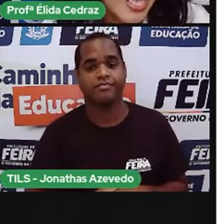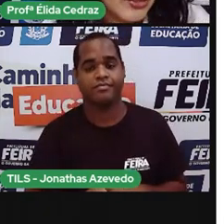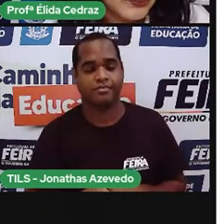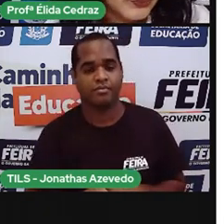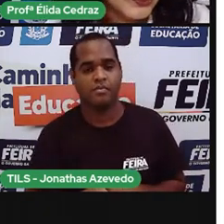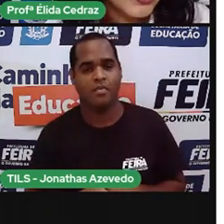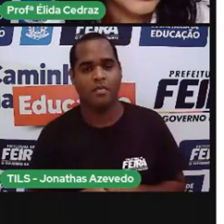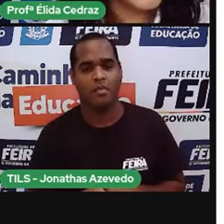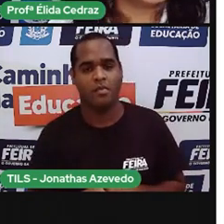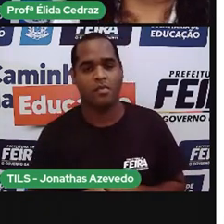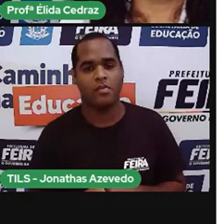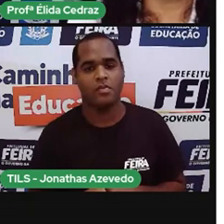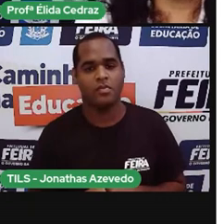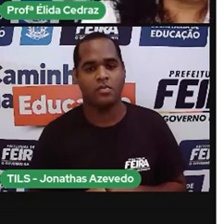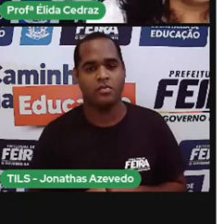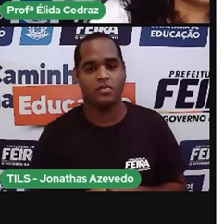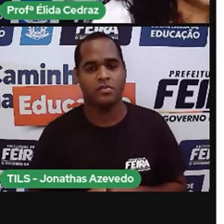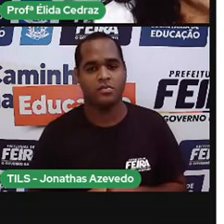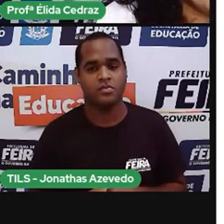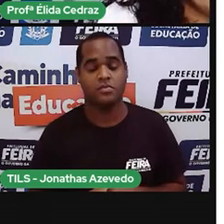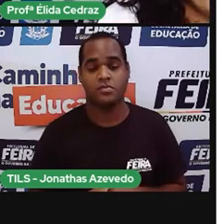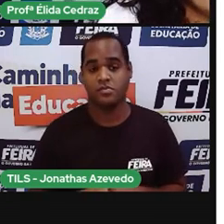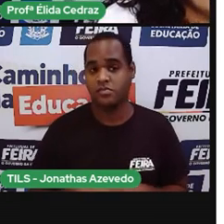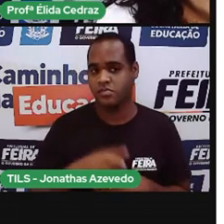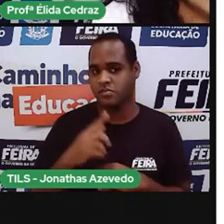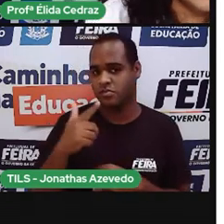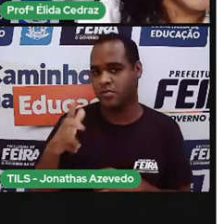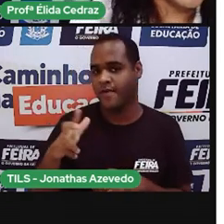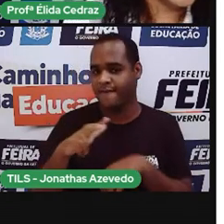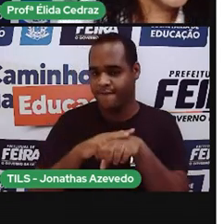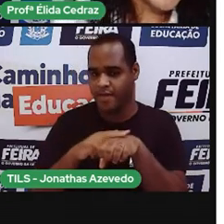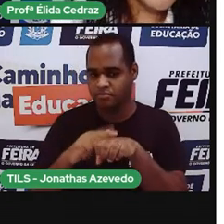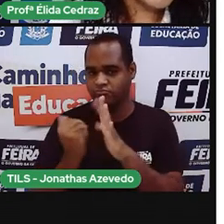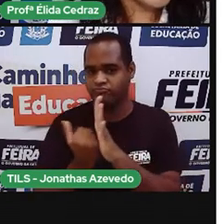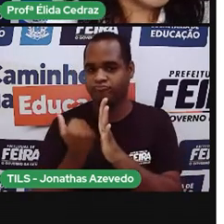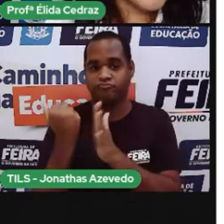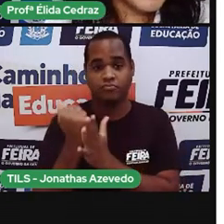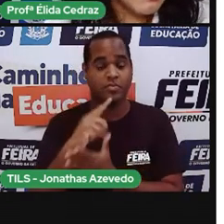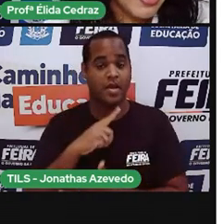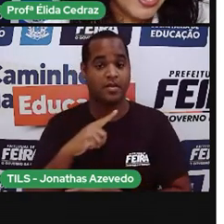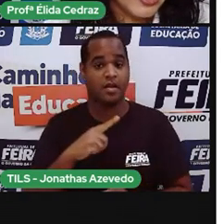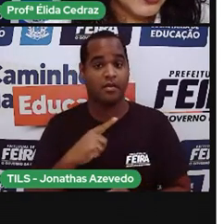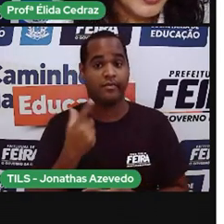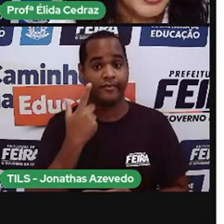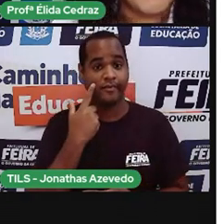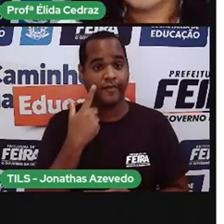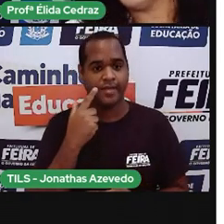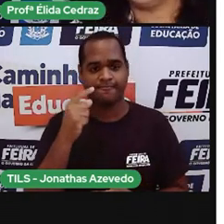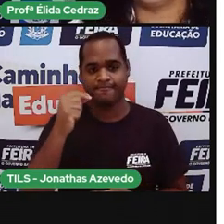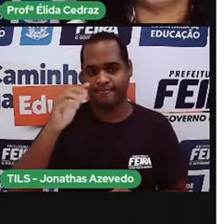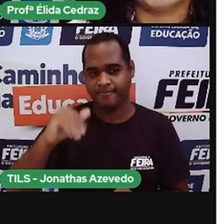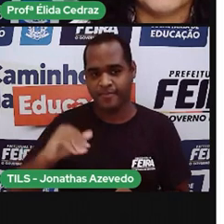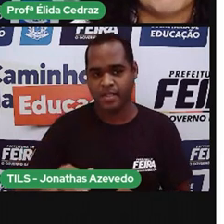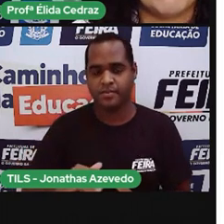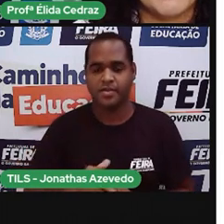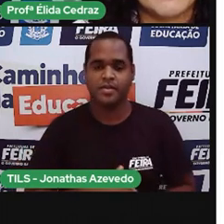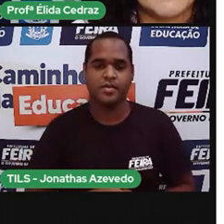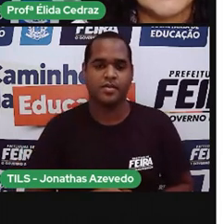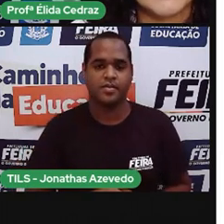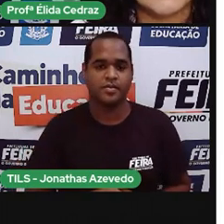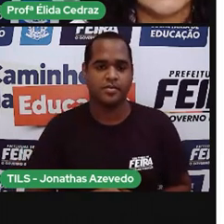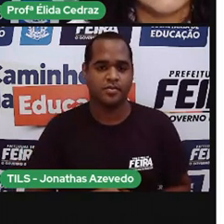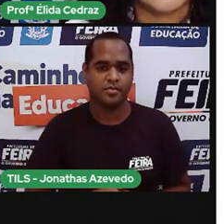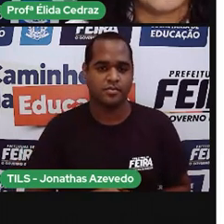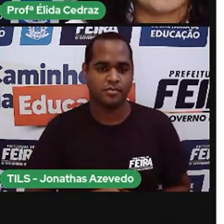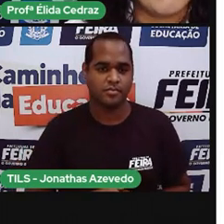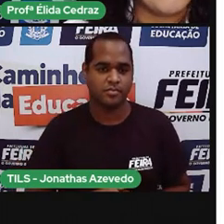mais caro. E onde tem mais verde é onde estava mais barato. A Pró não pediu para fazer